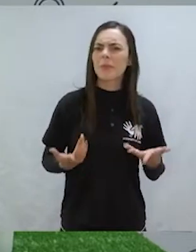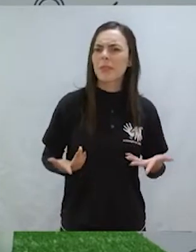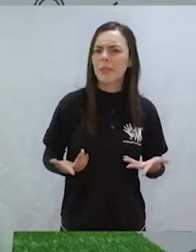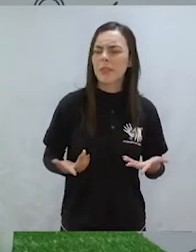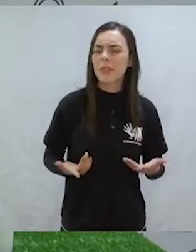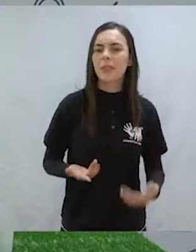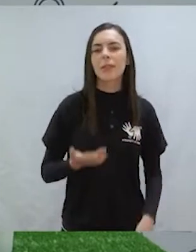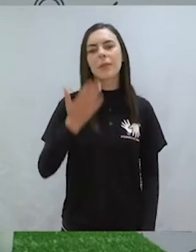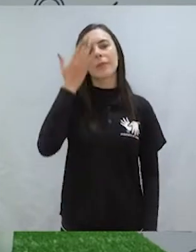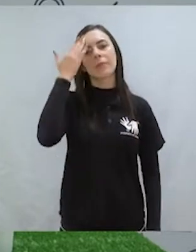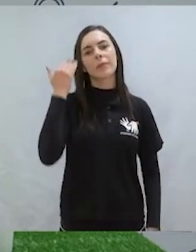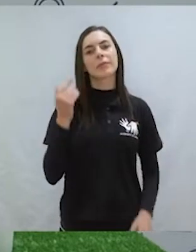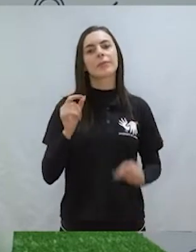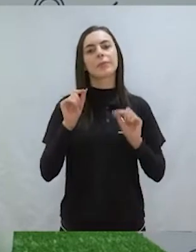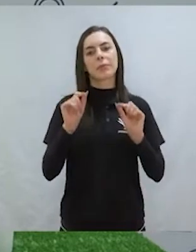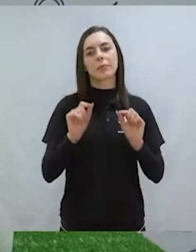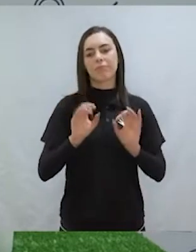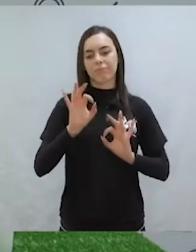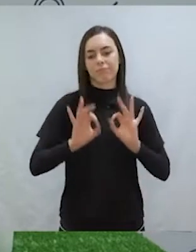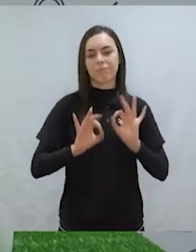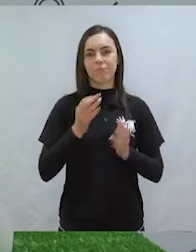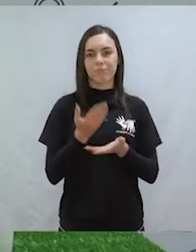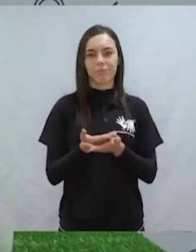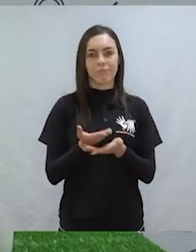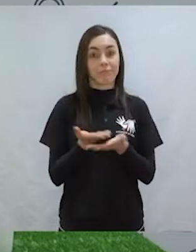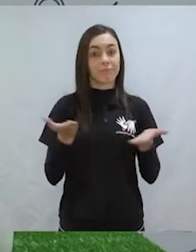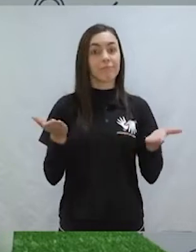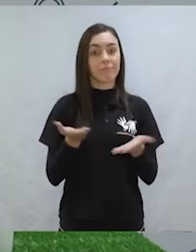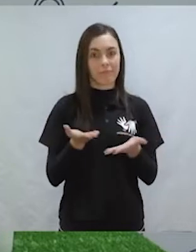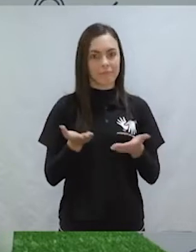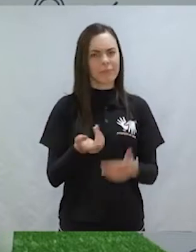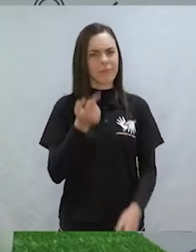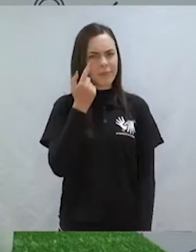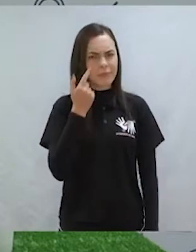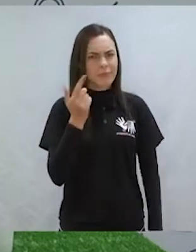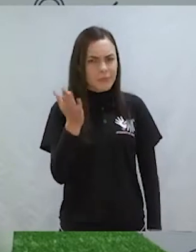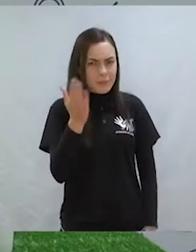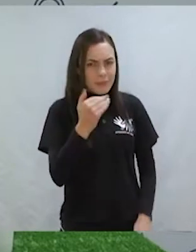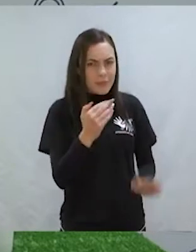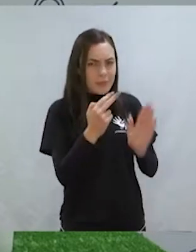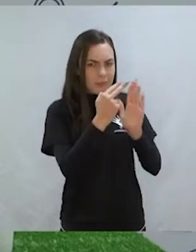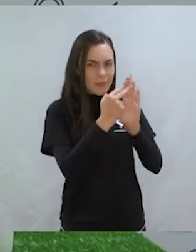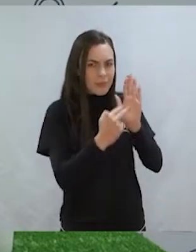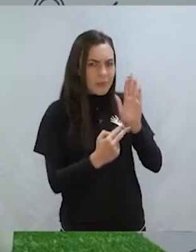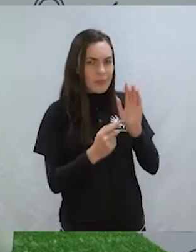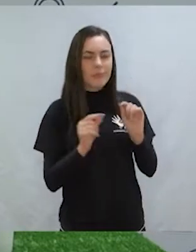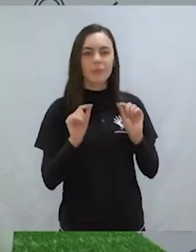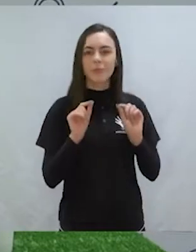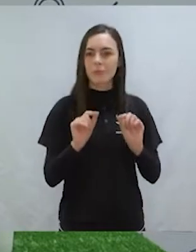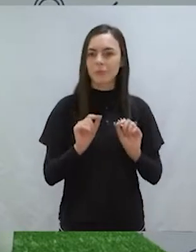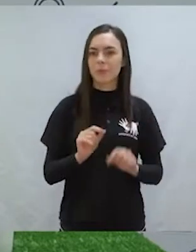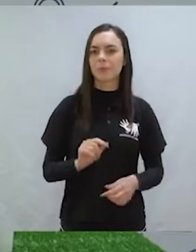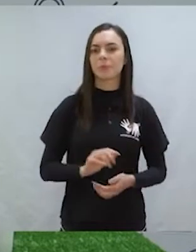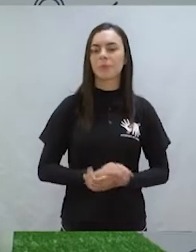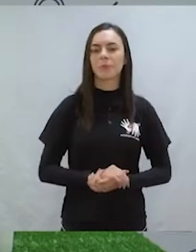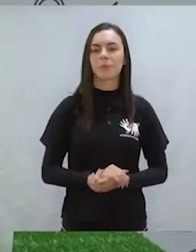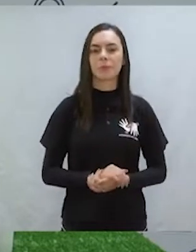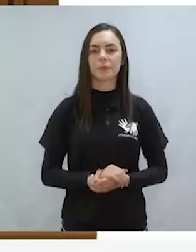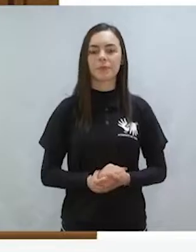vocês saberem o que a professora aqui planejou para vocês, para a nossa aula de hoje. Vamos ver juntos, então? Então, diz